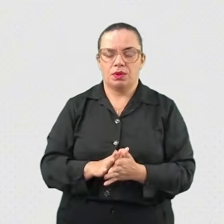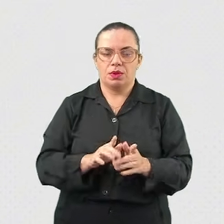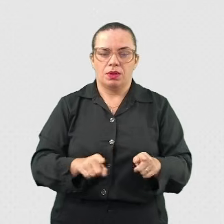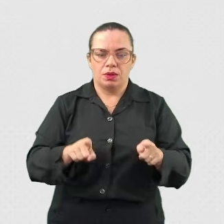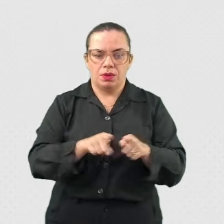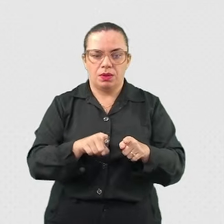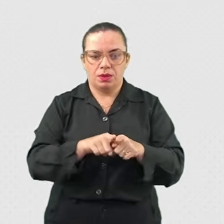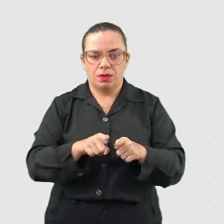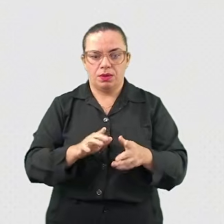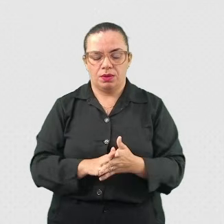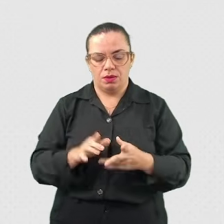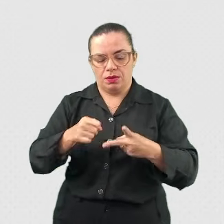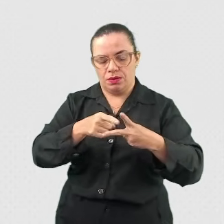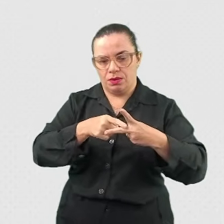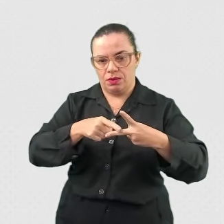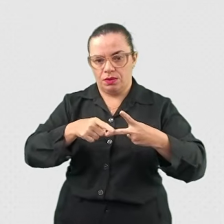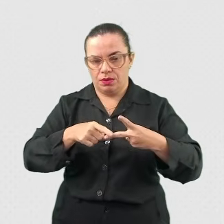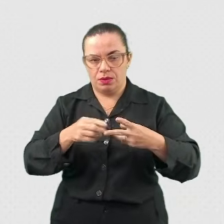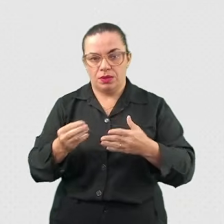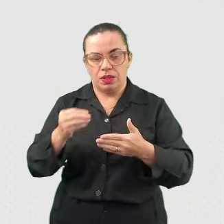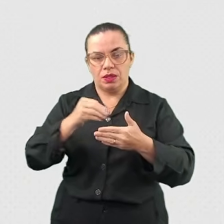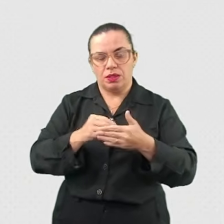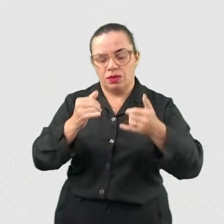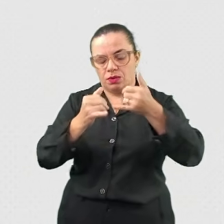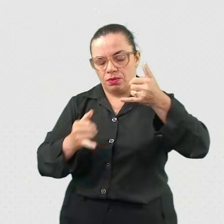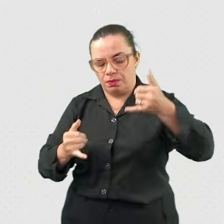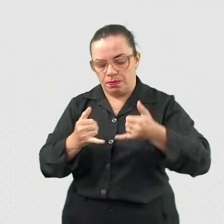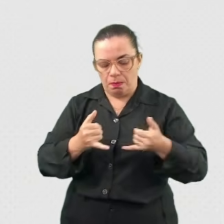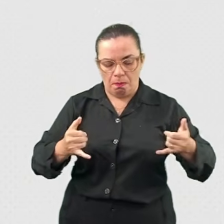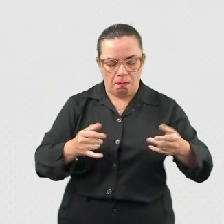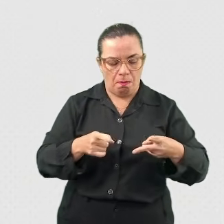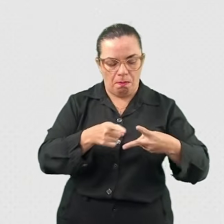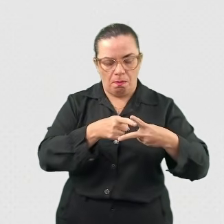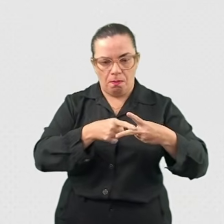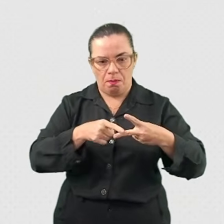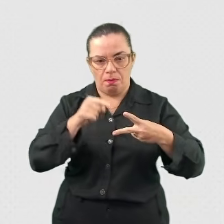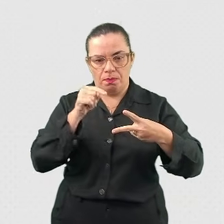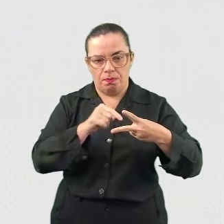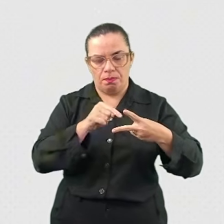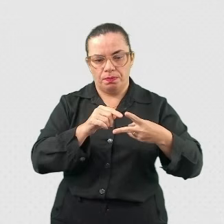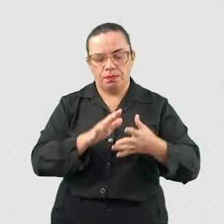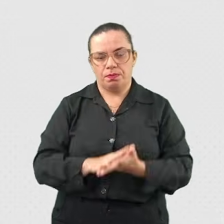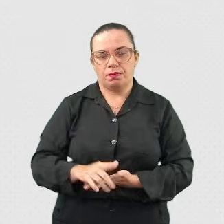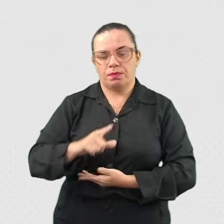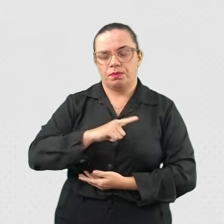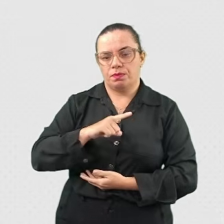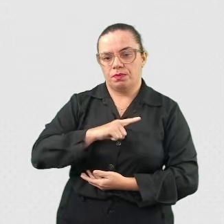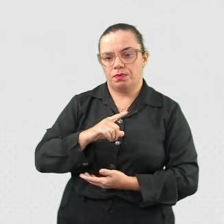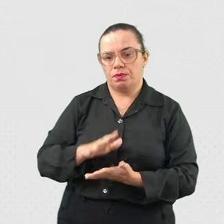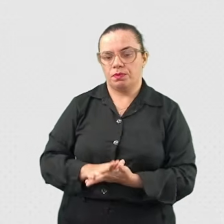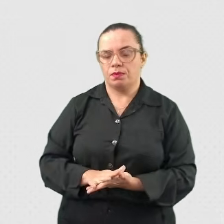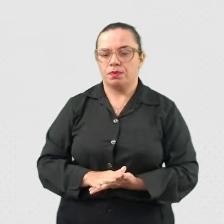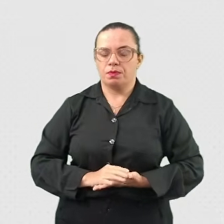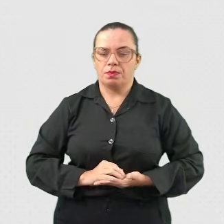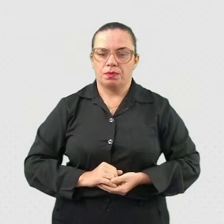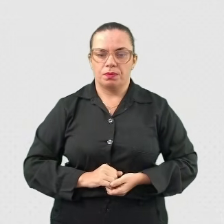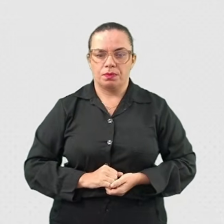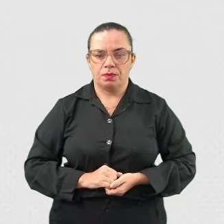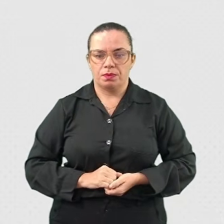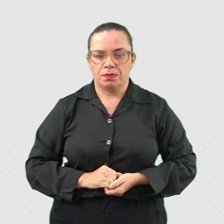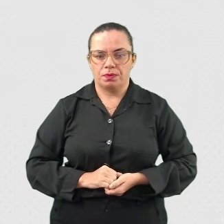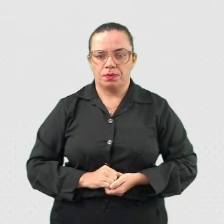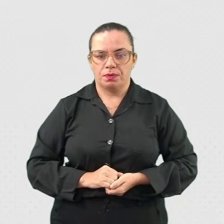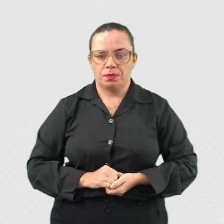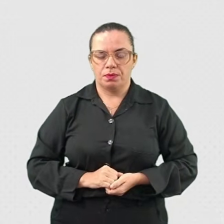internos. Ângulos internos. Os ângulos internos, eles são aquela